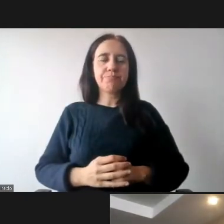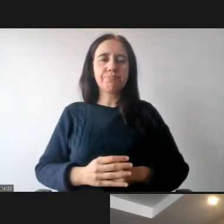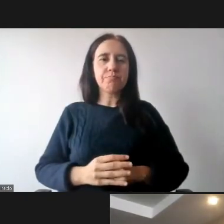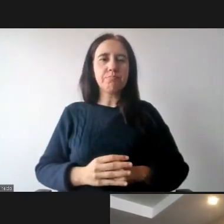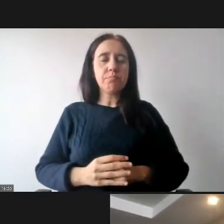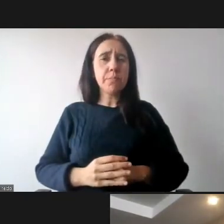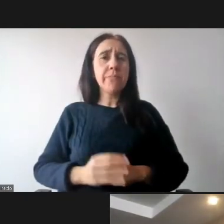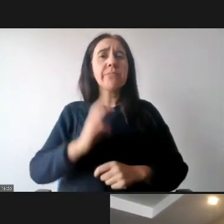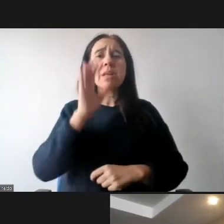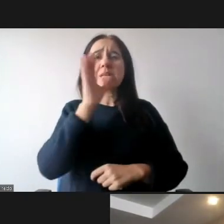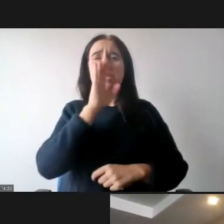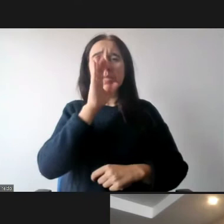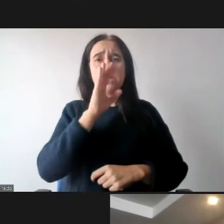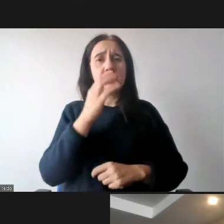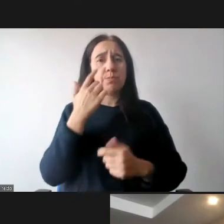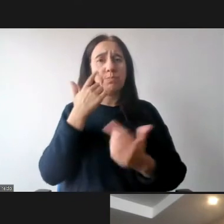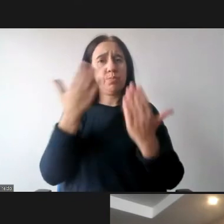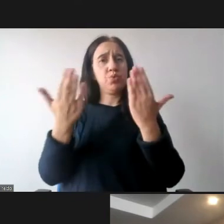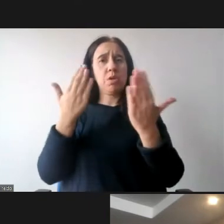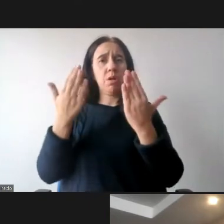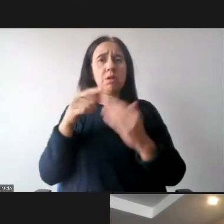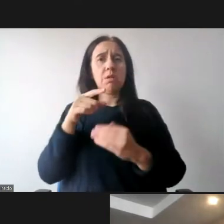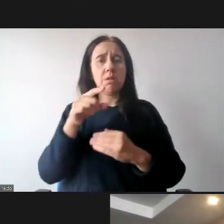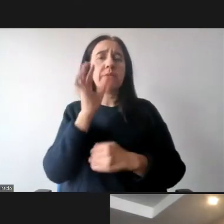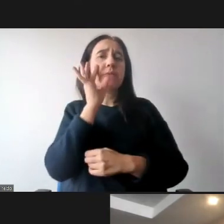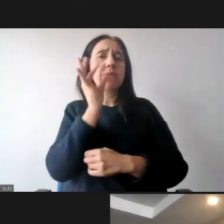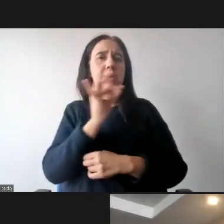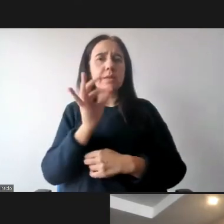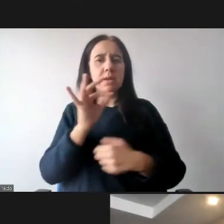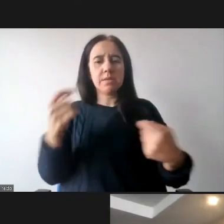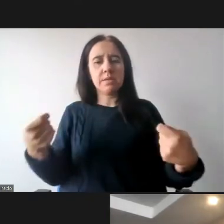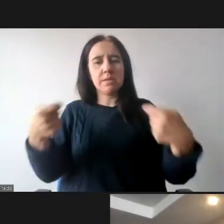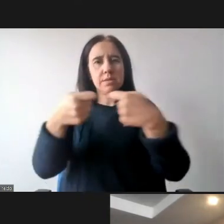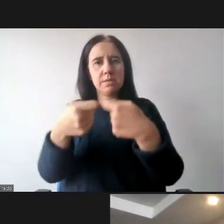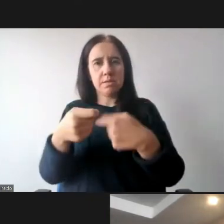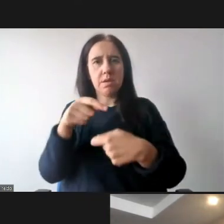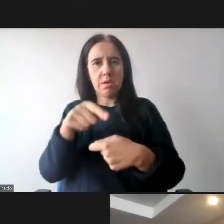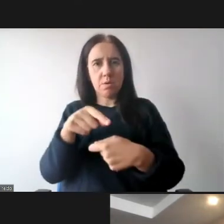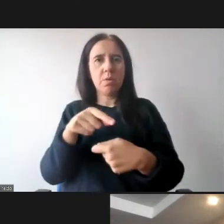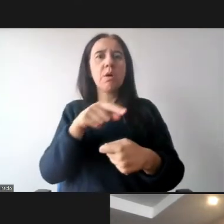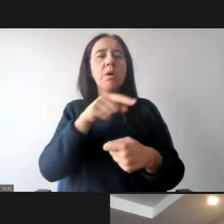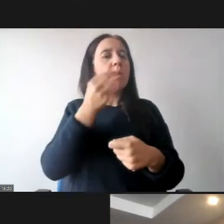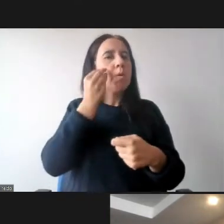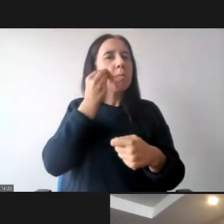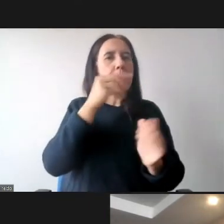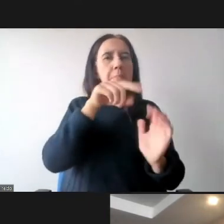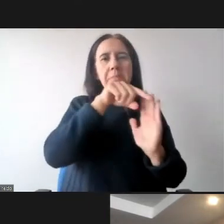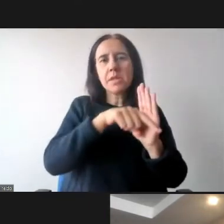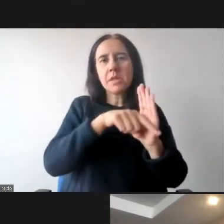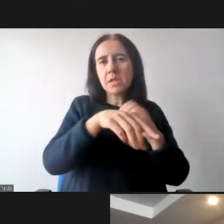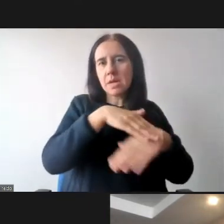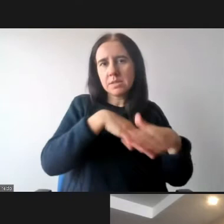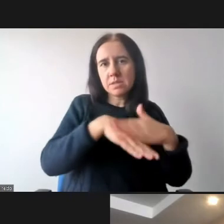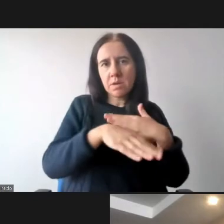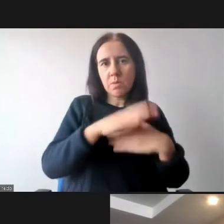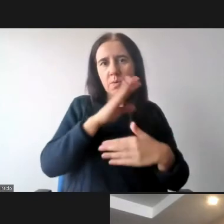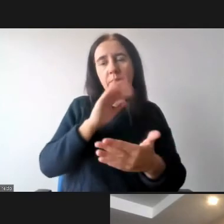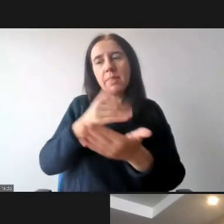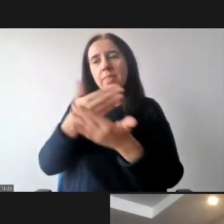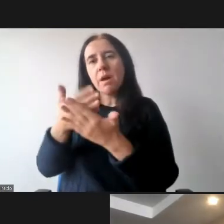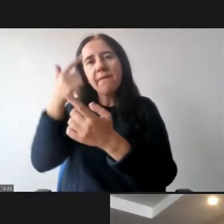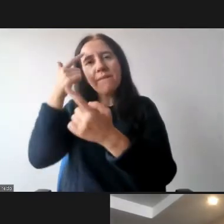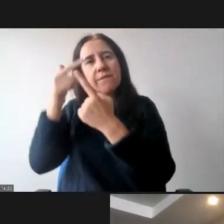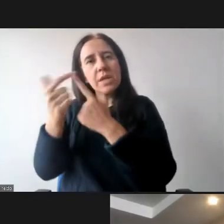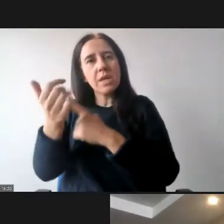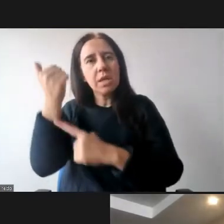Se a proporcionalidade vai tentar estabelecer esta relação entre uma medida ou ação como um meio para prosseguir um fim,